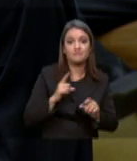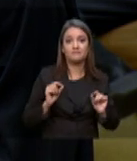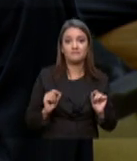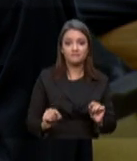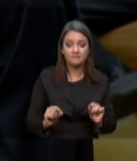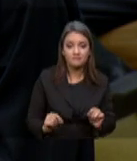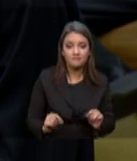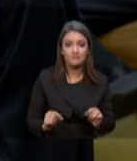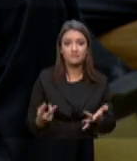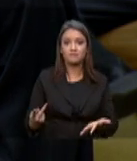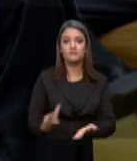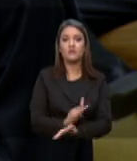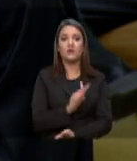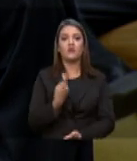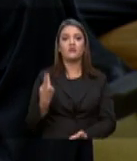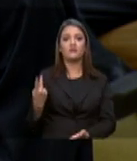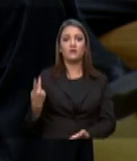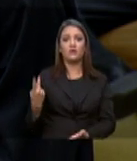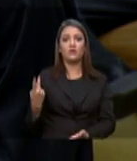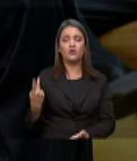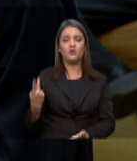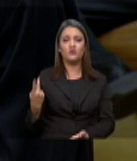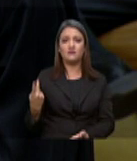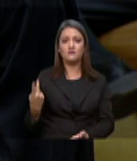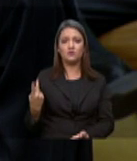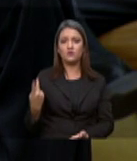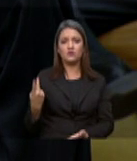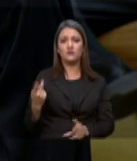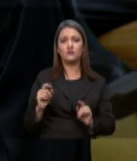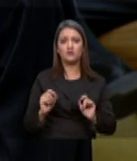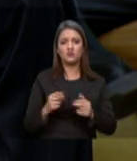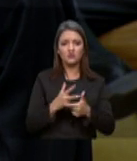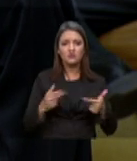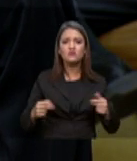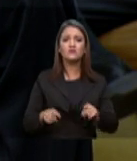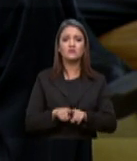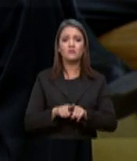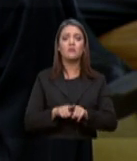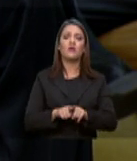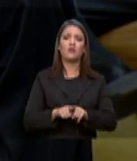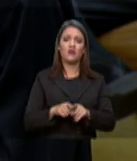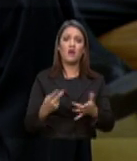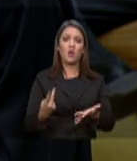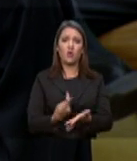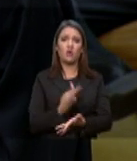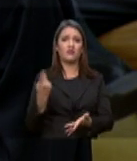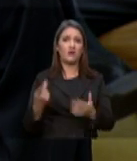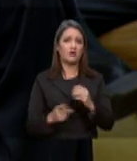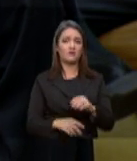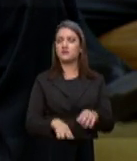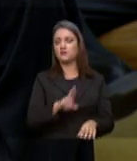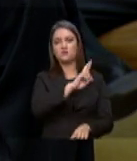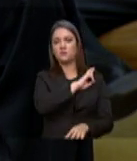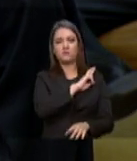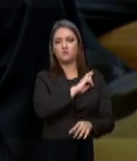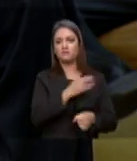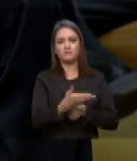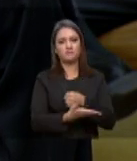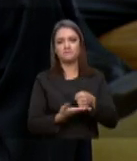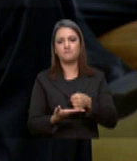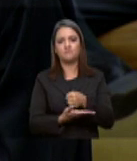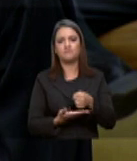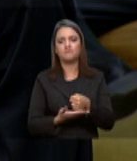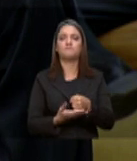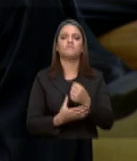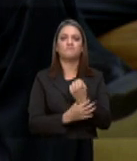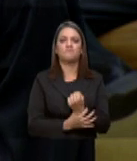sendo drasticamente reduzidos e violados em flagrante descumprimento ao dever fundamental de garantir